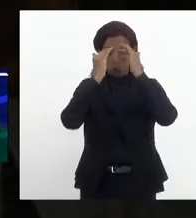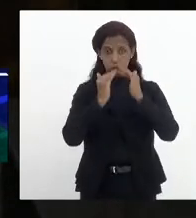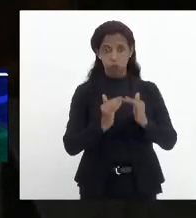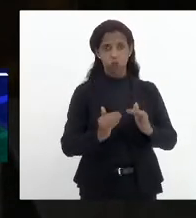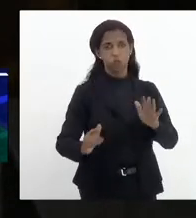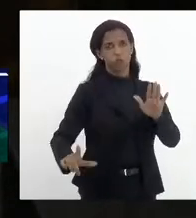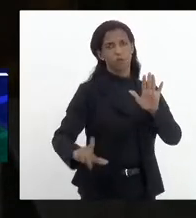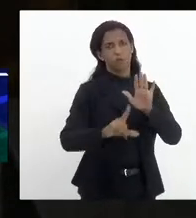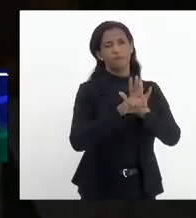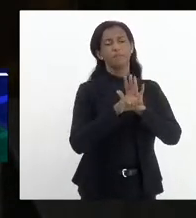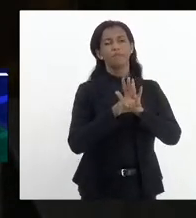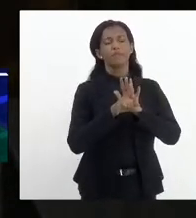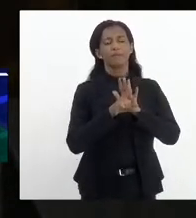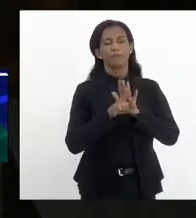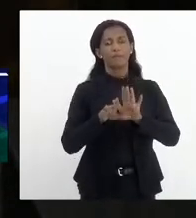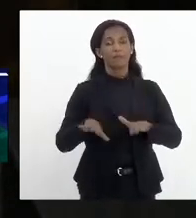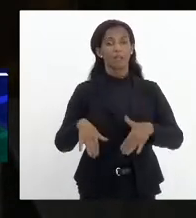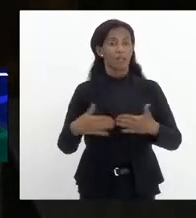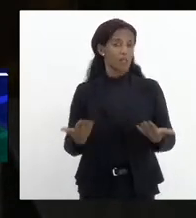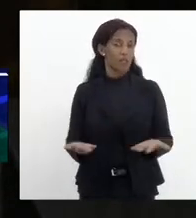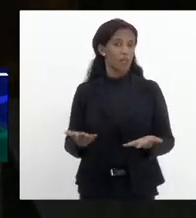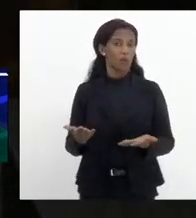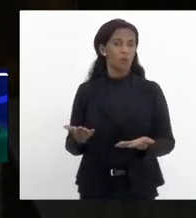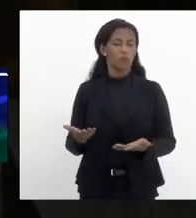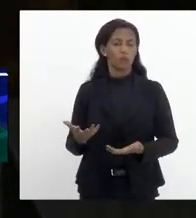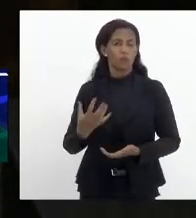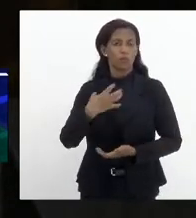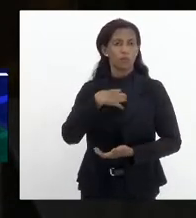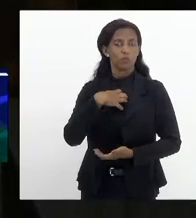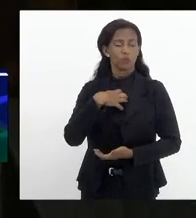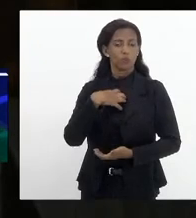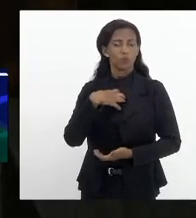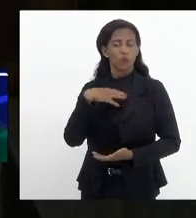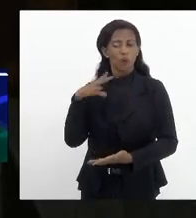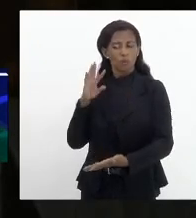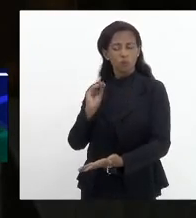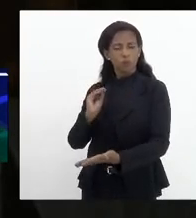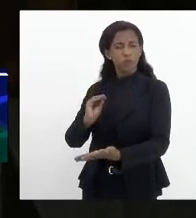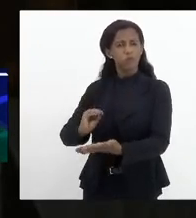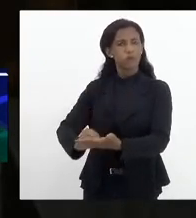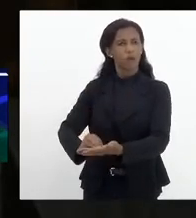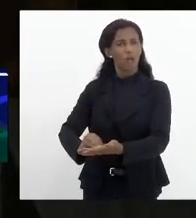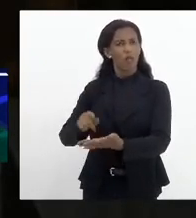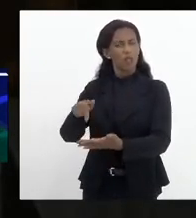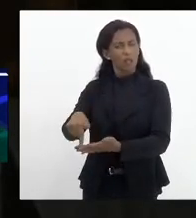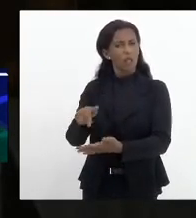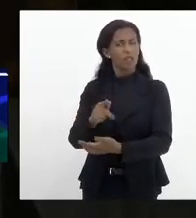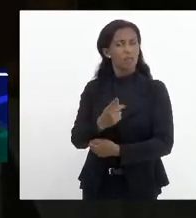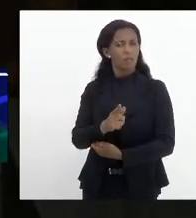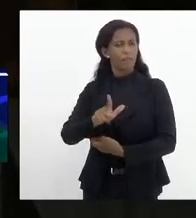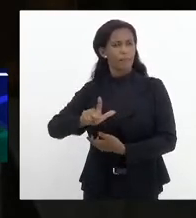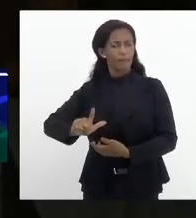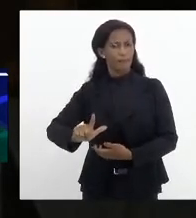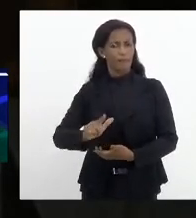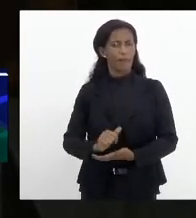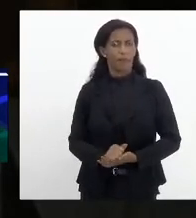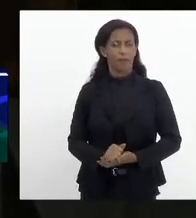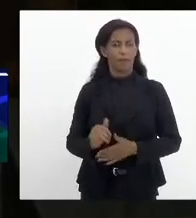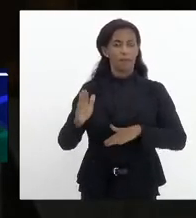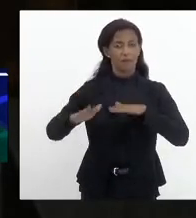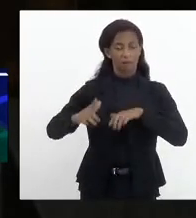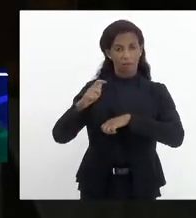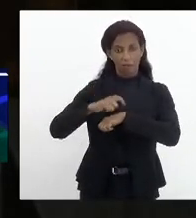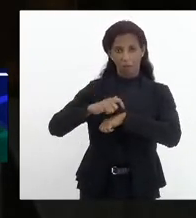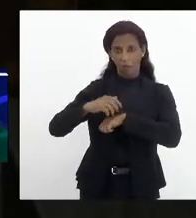lei. Então, o intuito é colocar neste projeto de lei, que em boa